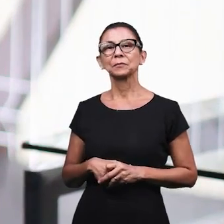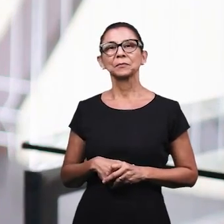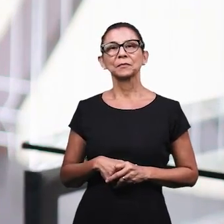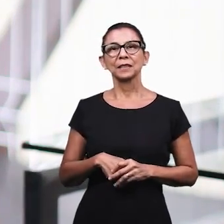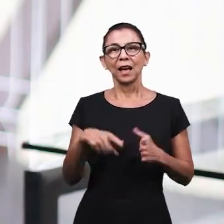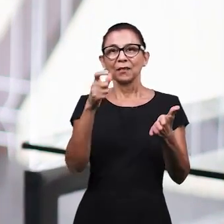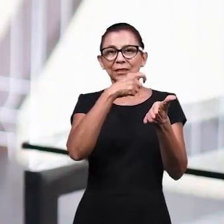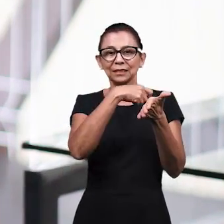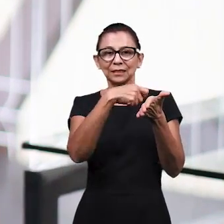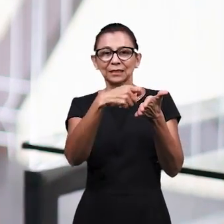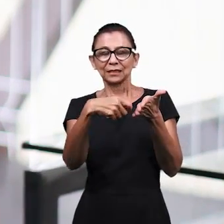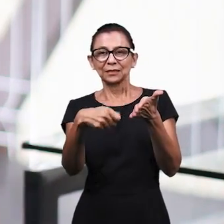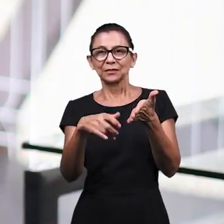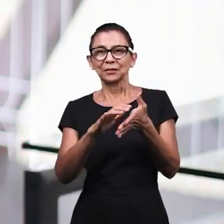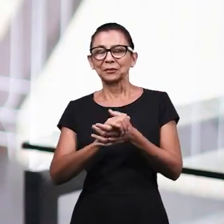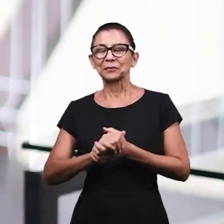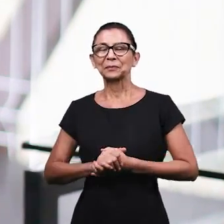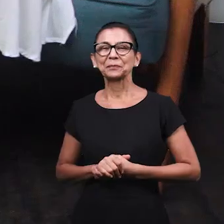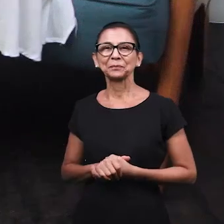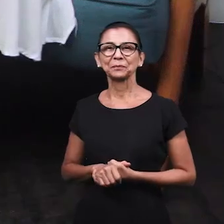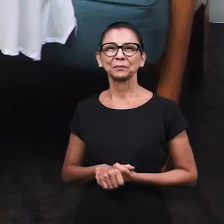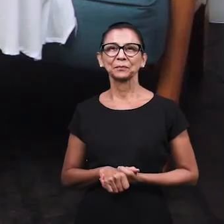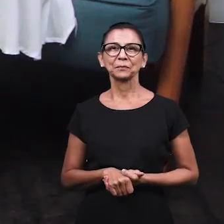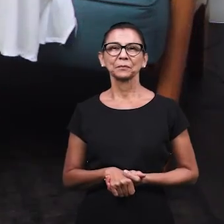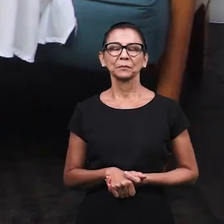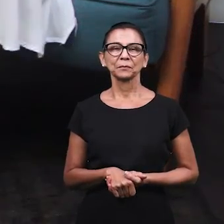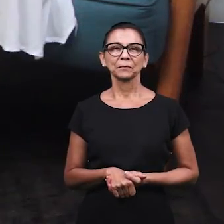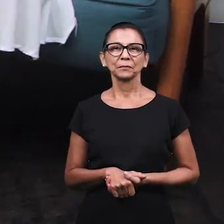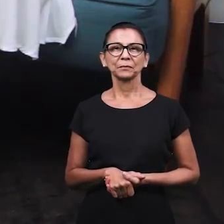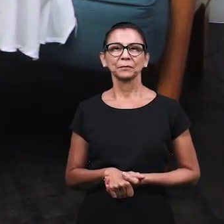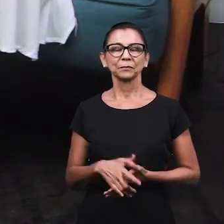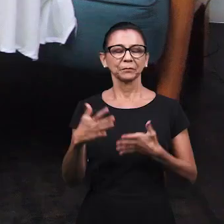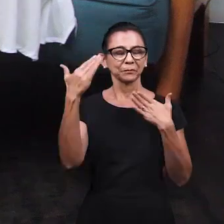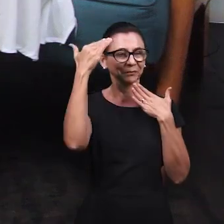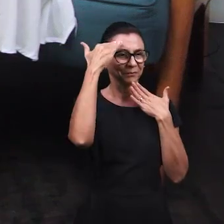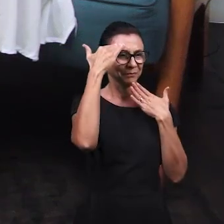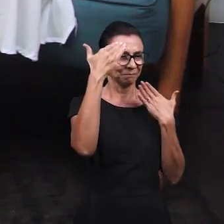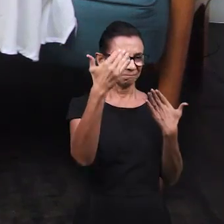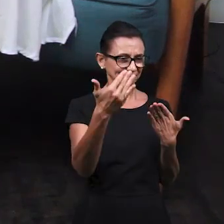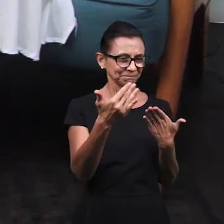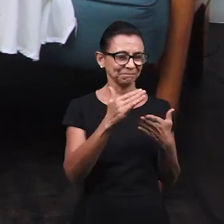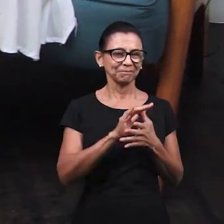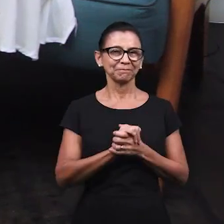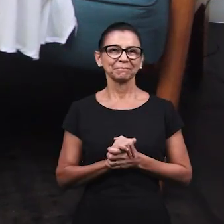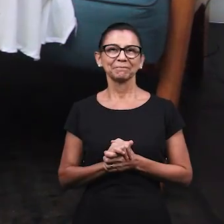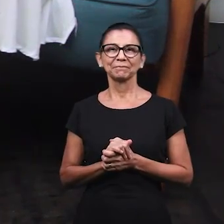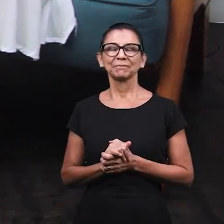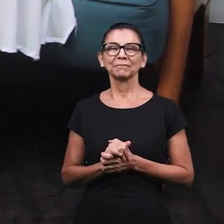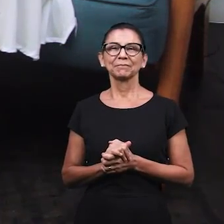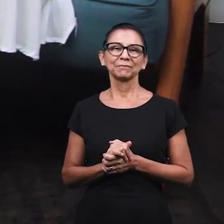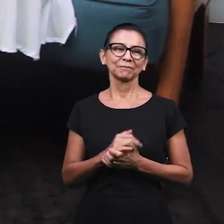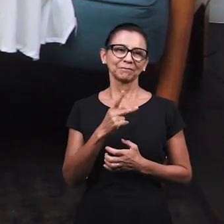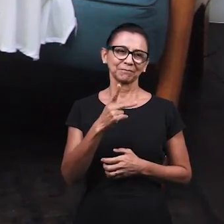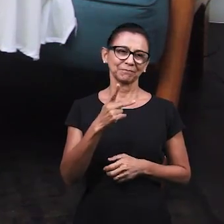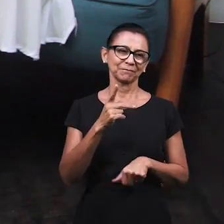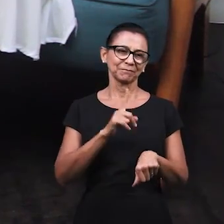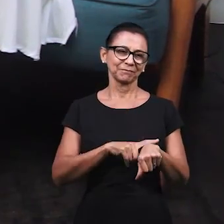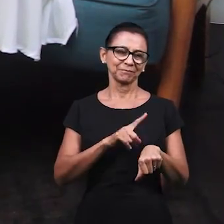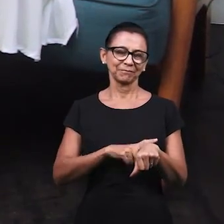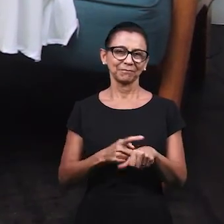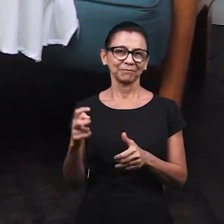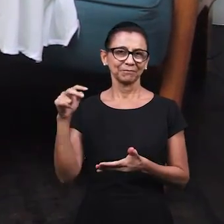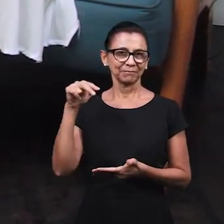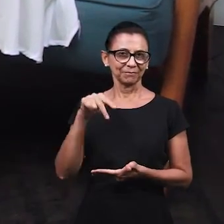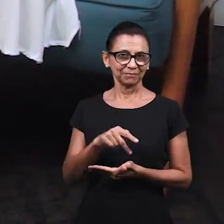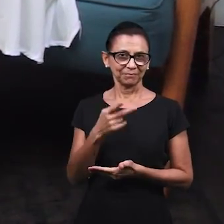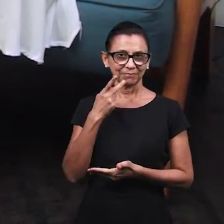isso, quero que todo mundo saiba. Agora as pessoas vão saber. Vão saber. Muito bem. Lucélia, obrigado por ter aceito o nosso convite, pelo